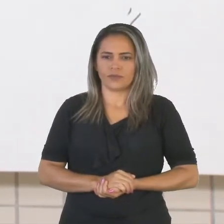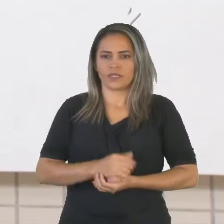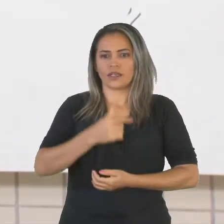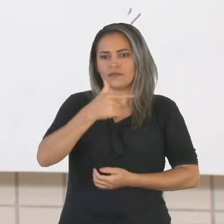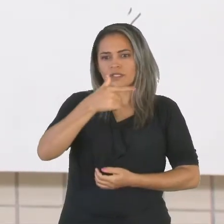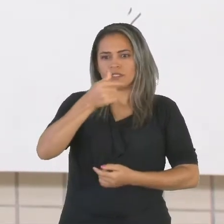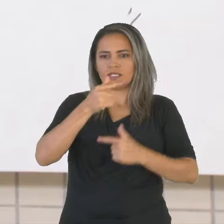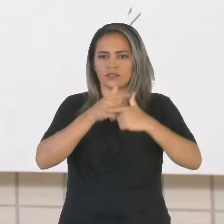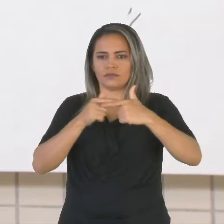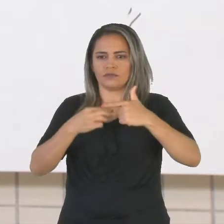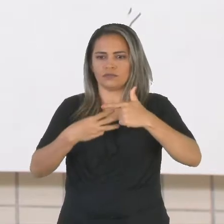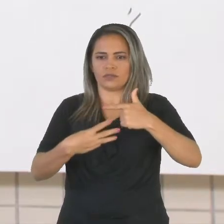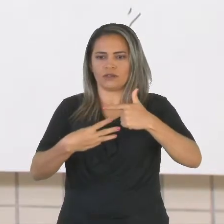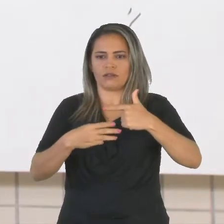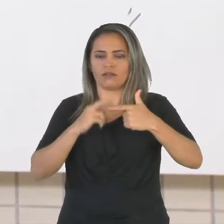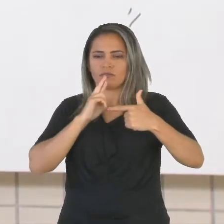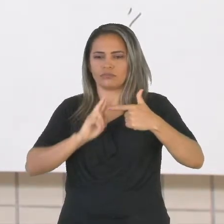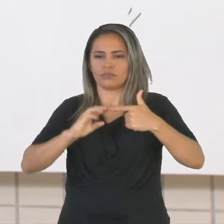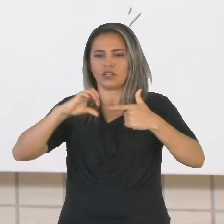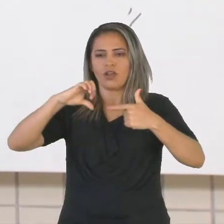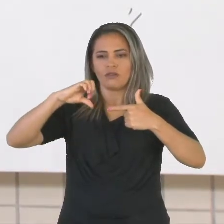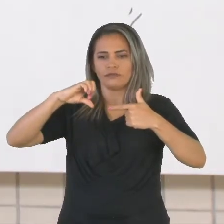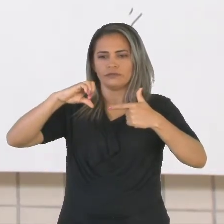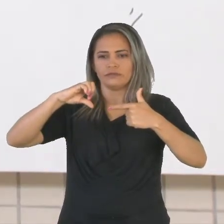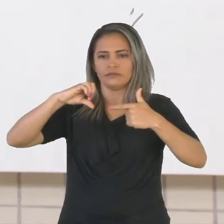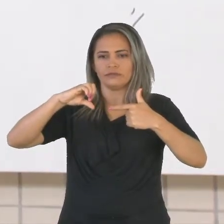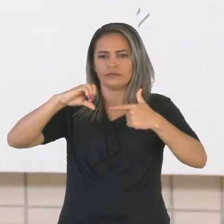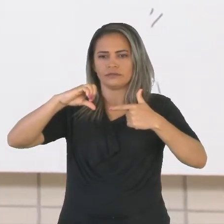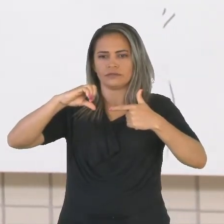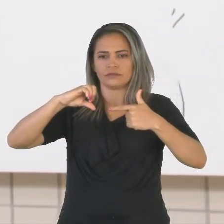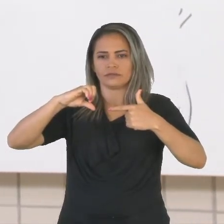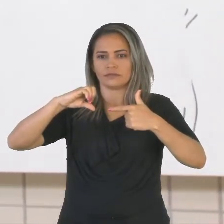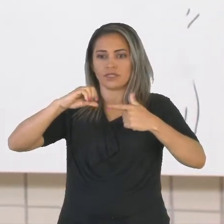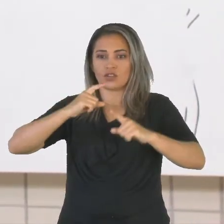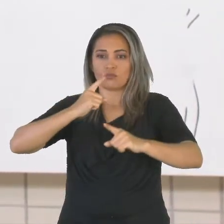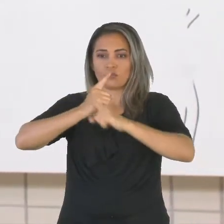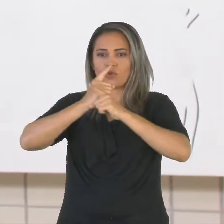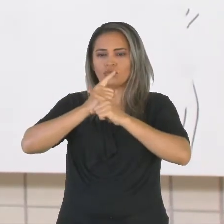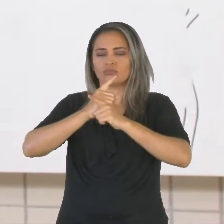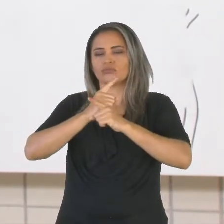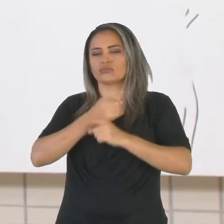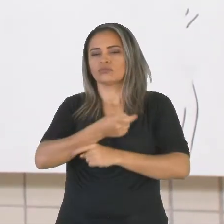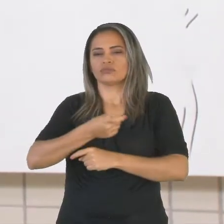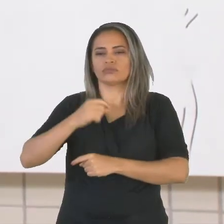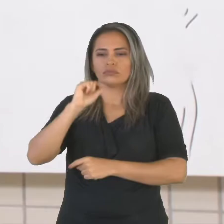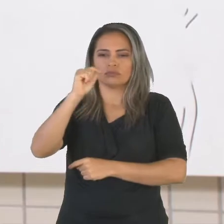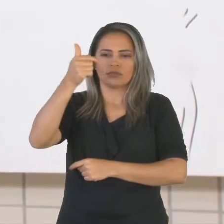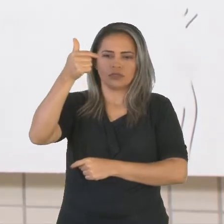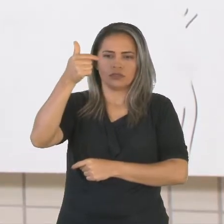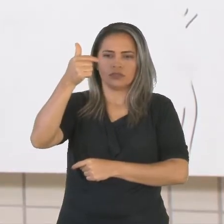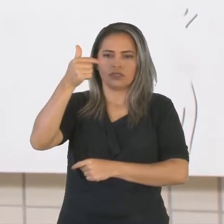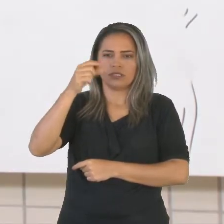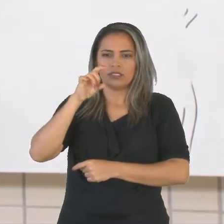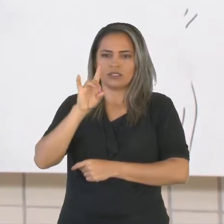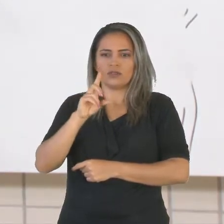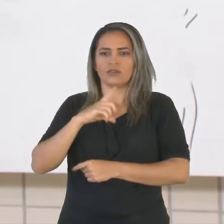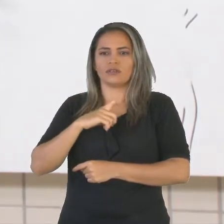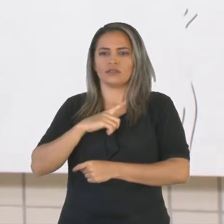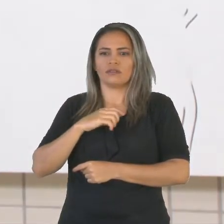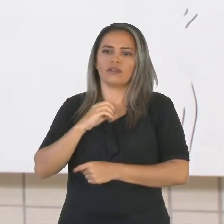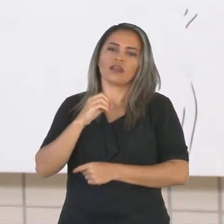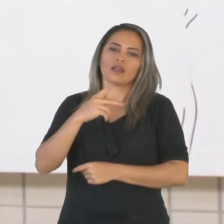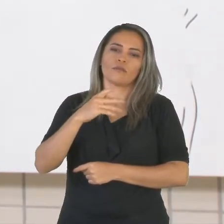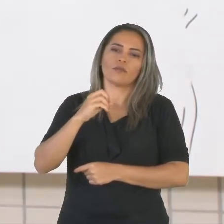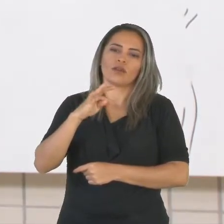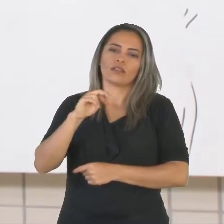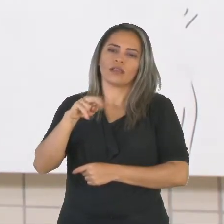27 dividido por 3 são 9. Para que eu possa encontrar o valor do x ao quadrado, se eu tenho uma potência, eu jogo ela para o outro